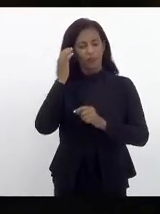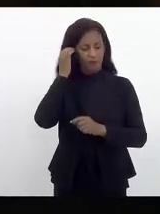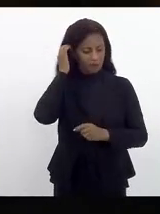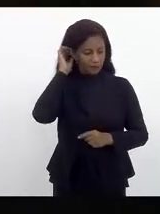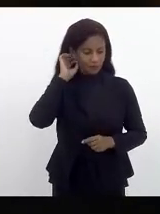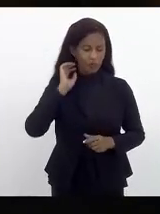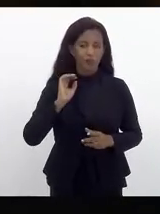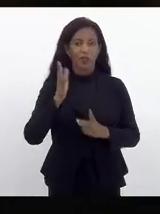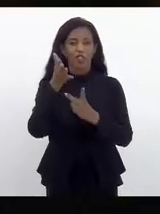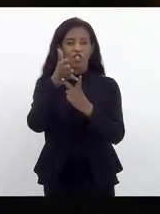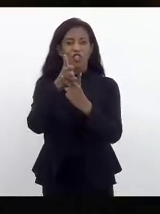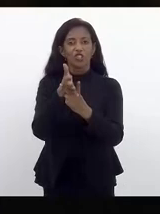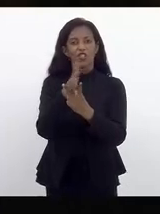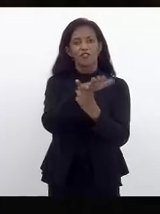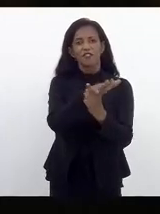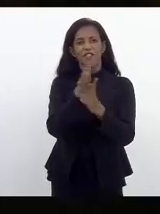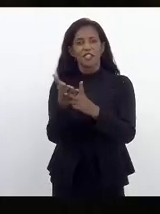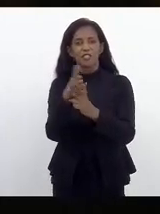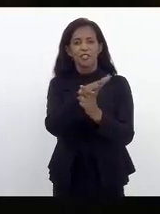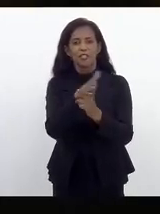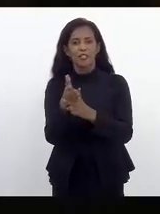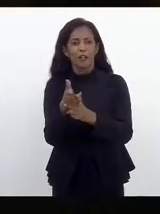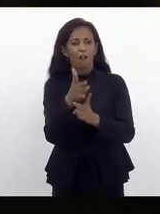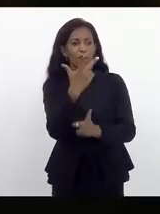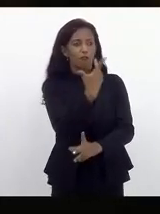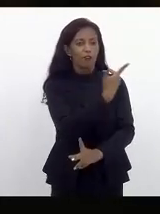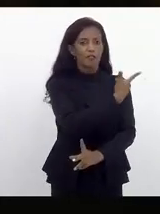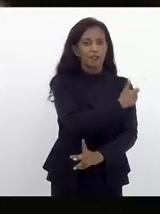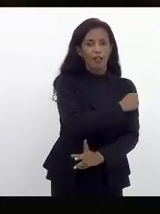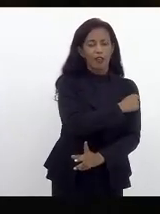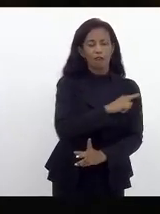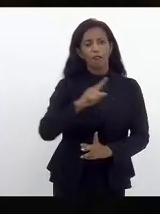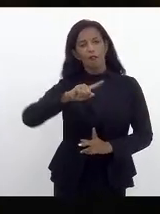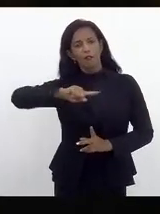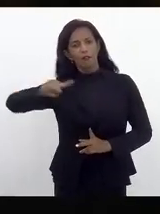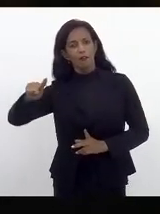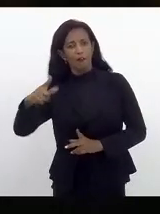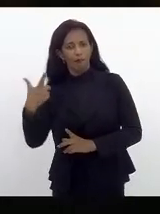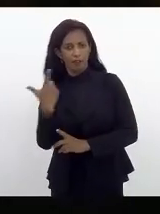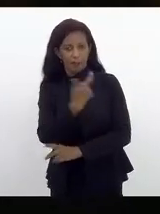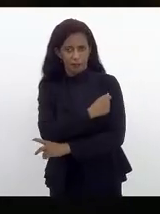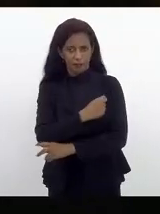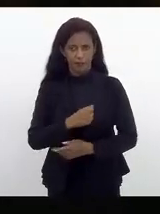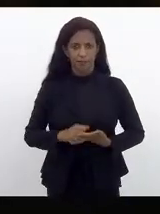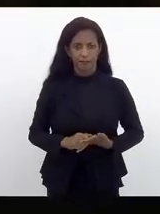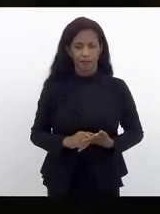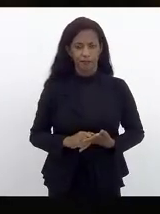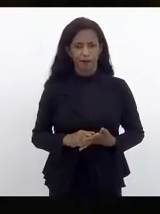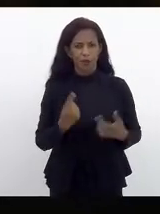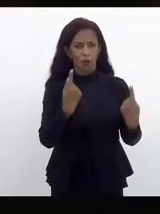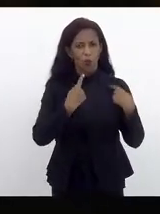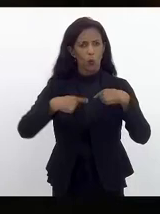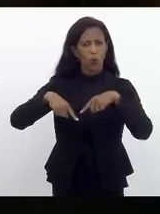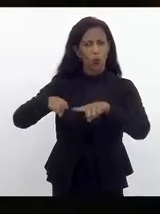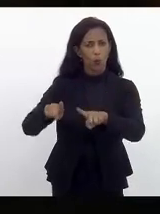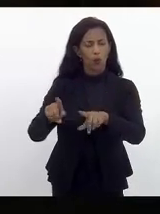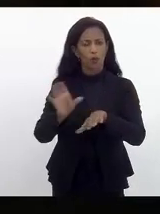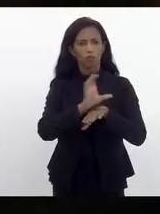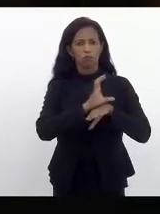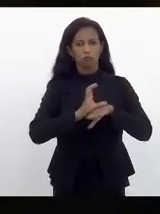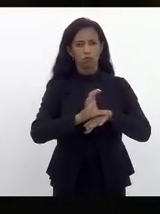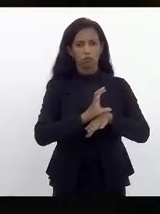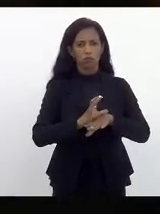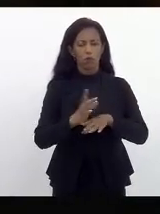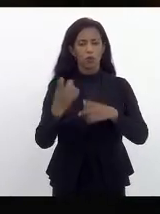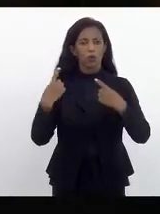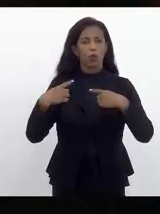uma divisão de 2 classes, os vacinados e os não vacinados, ferindo a nossa Constituição, o